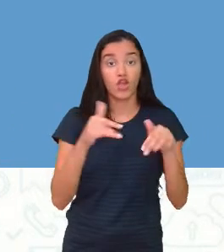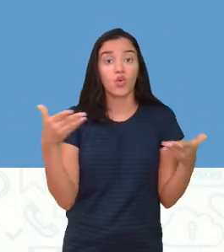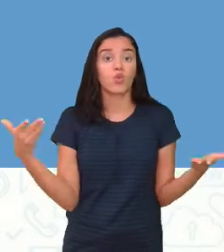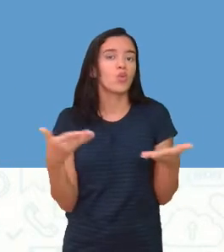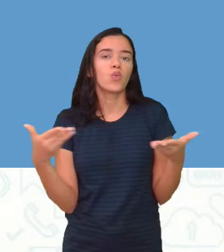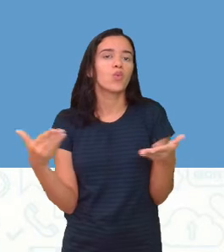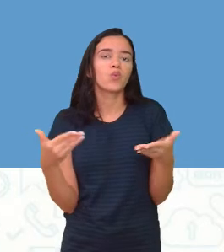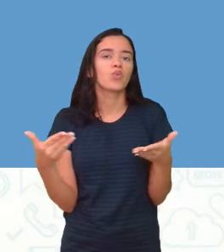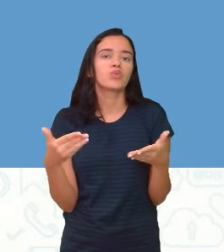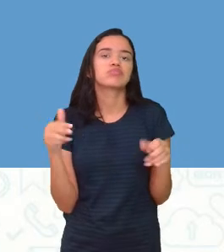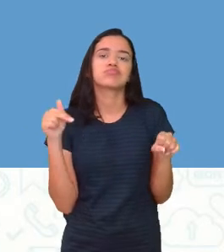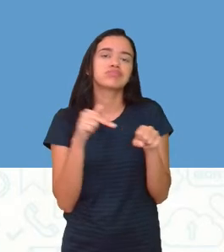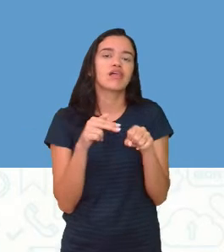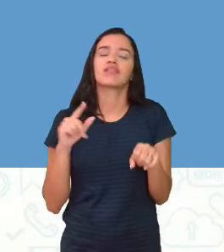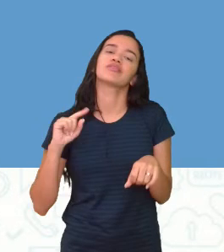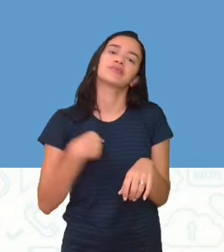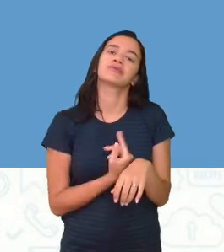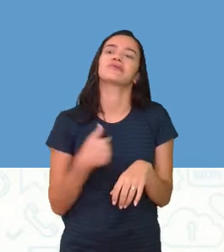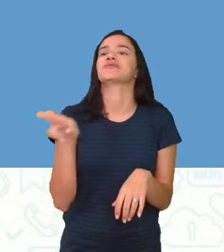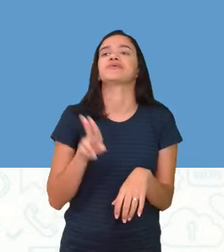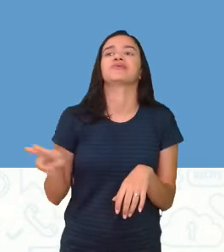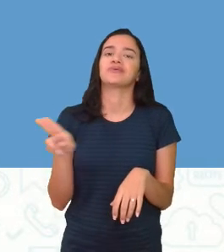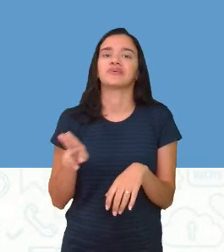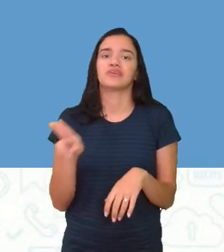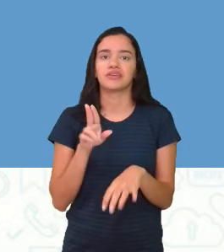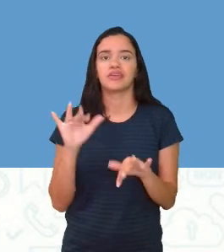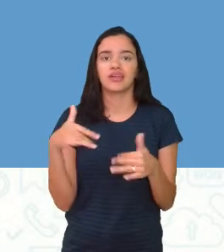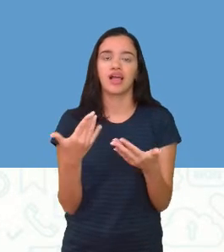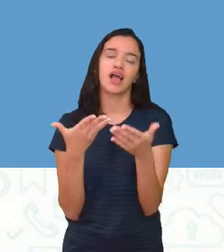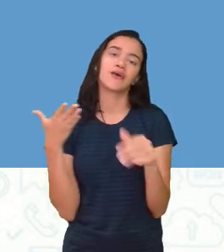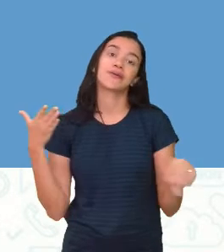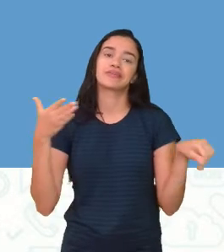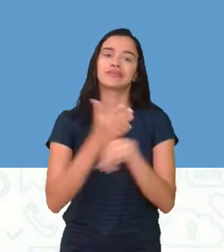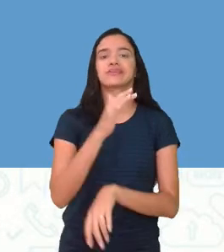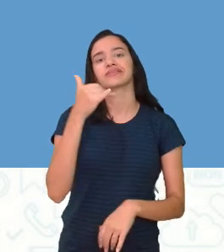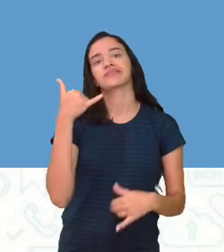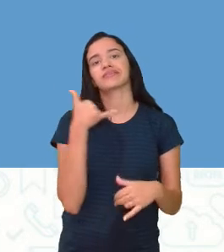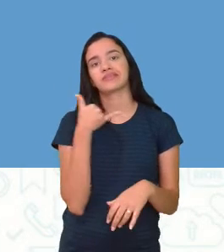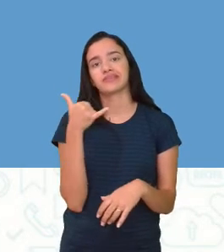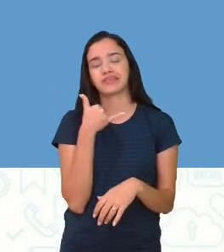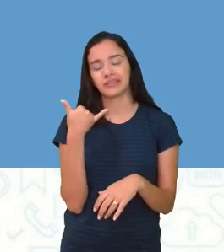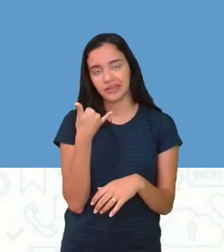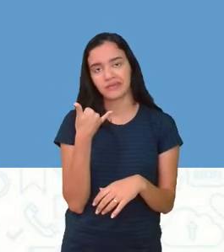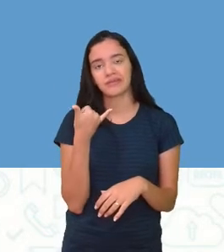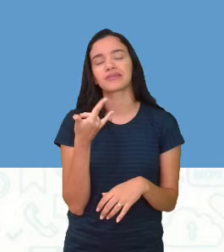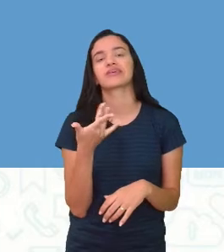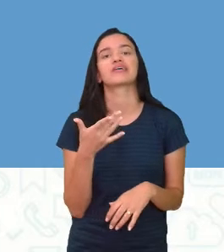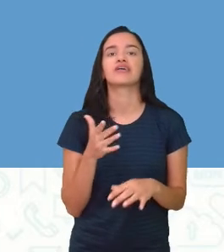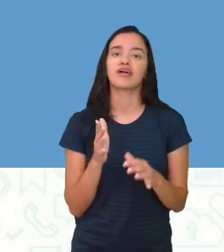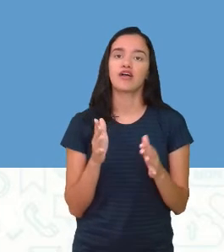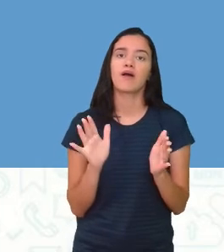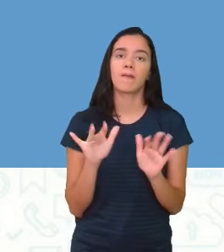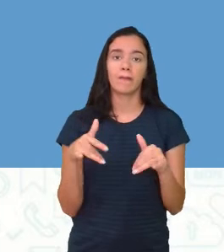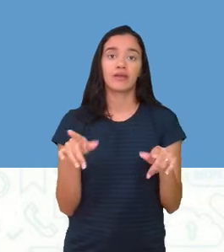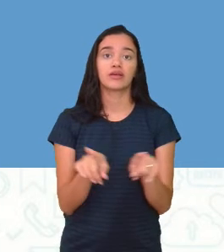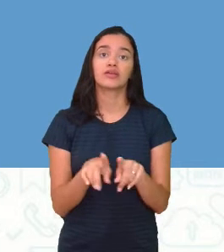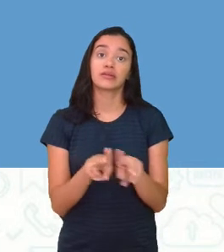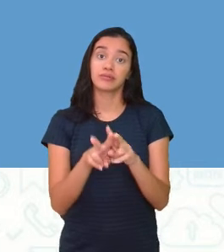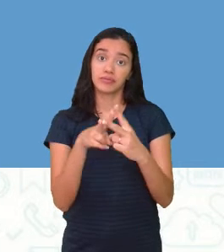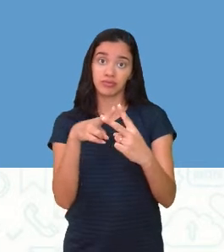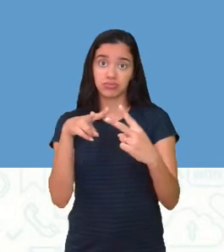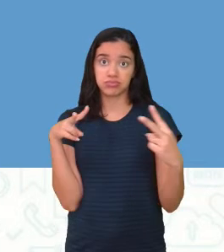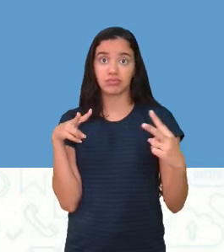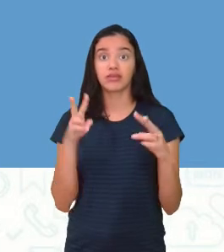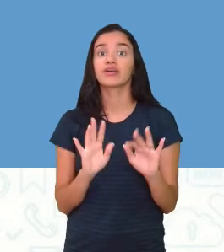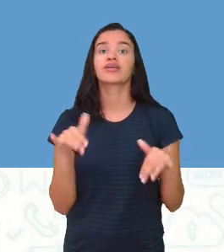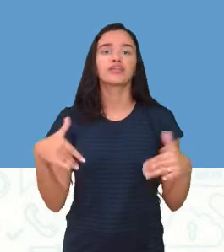nem o pendrive mais a gente usa, né? A gente já ouve a música direto no celular, né? De streaming. Nas plataformas de